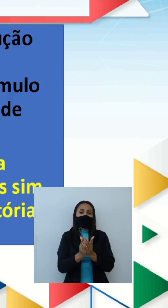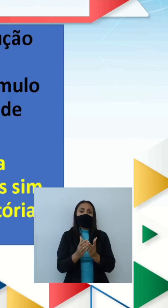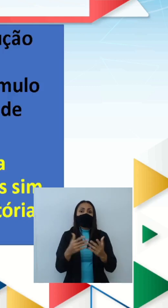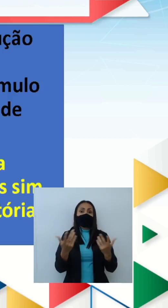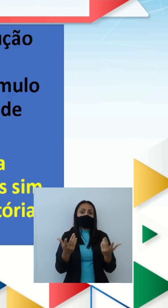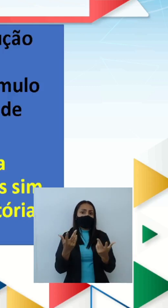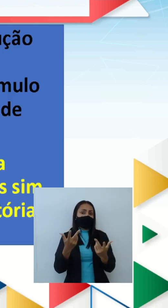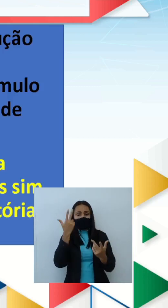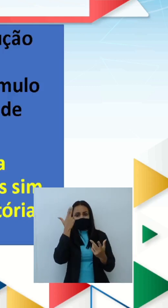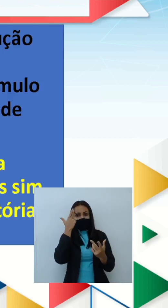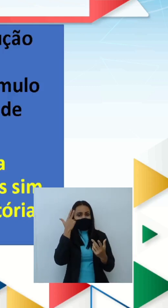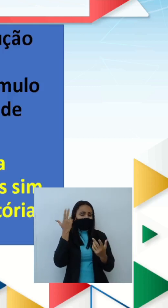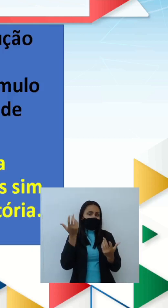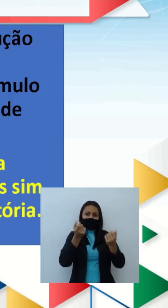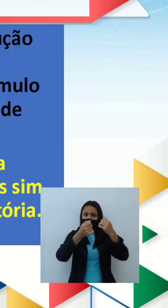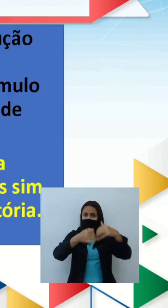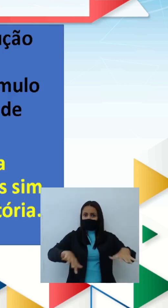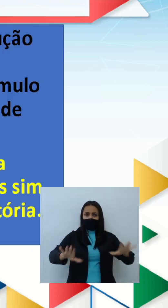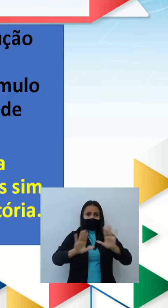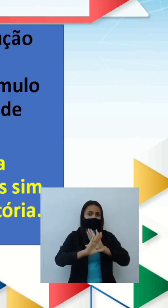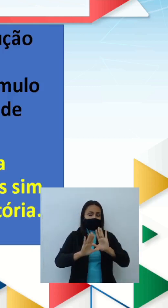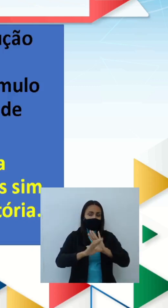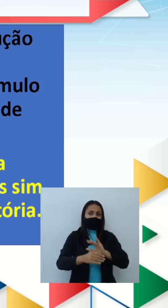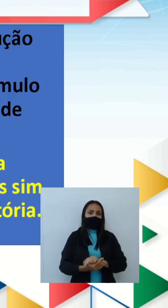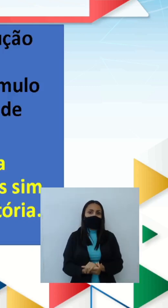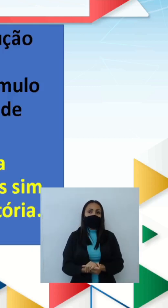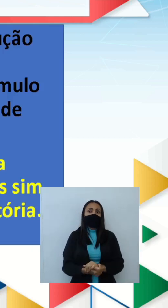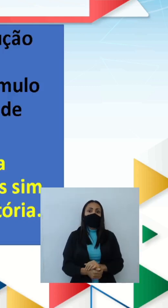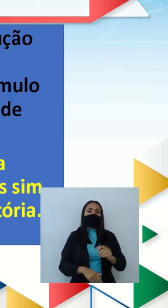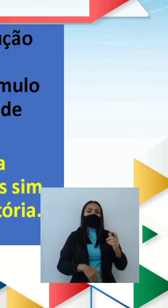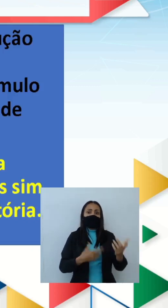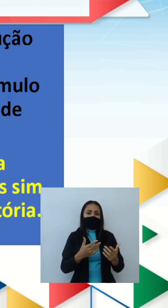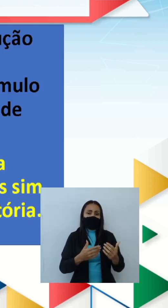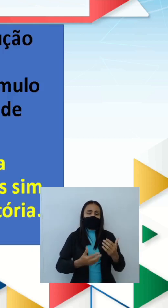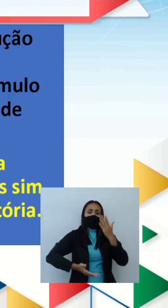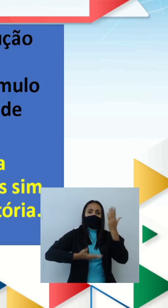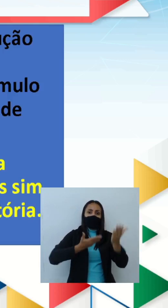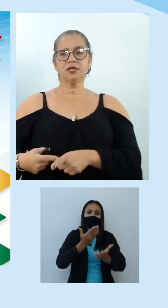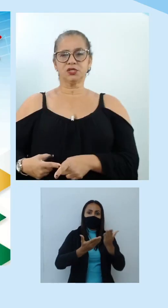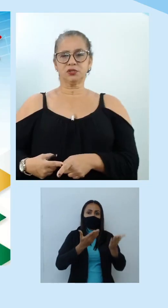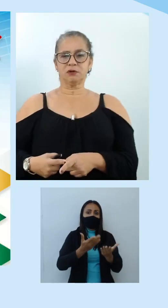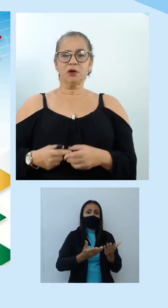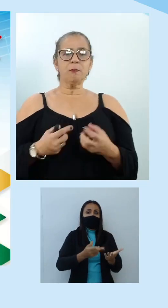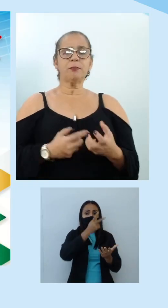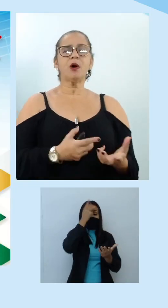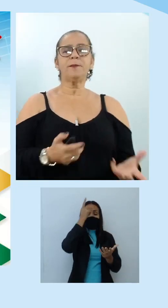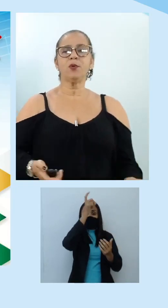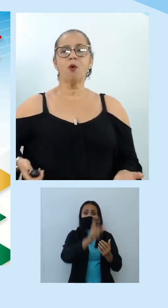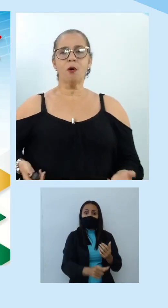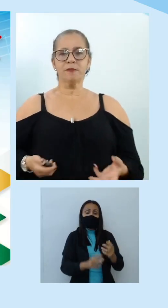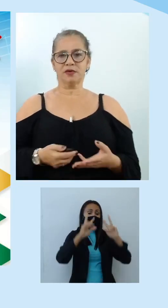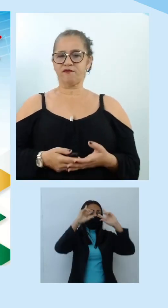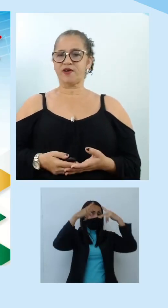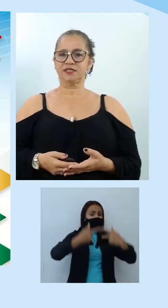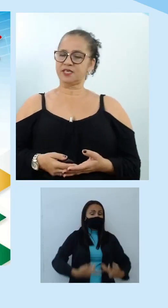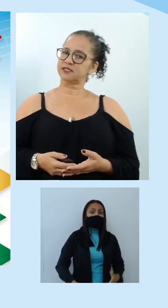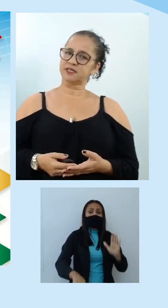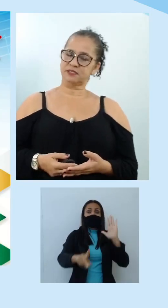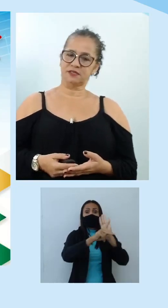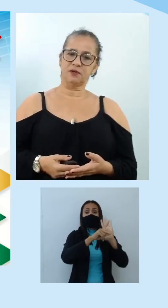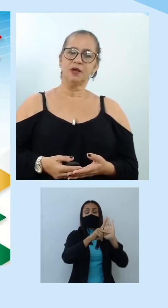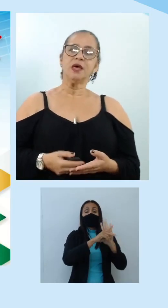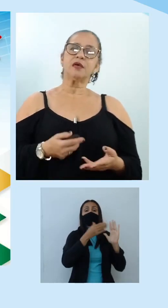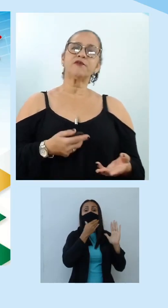naturais, gente, mas sim, ele é produto de uma ação humana. Ao longo da história, é o próprio homem que faz